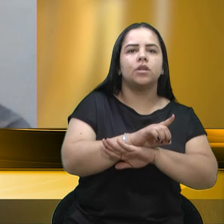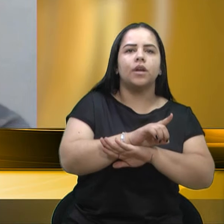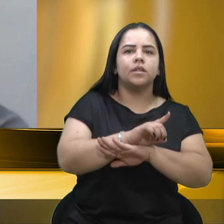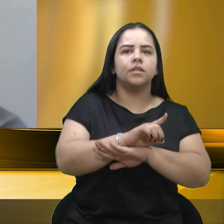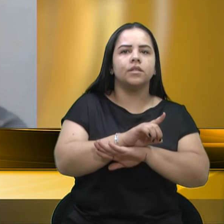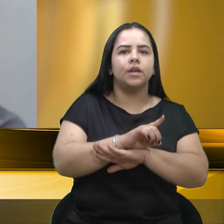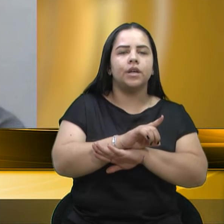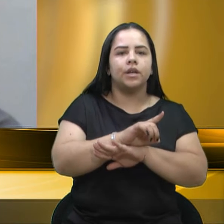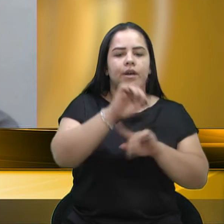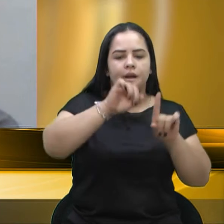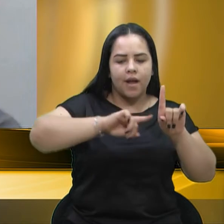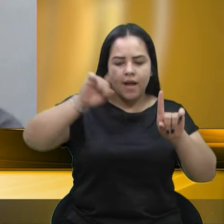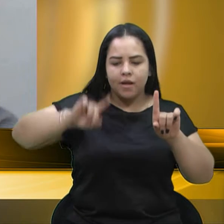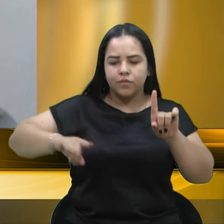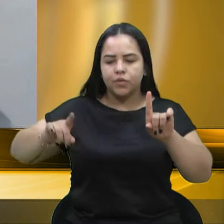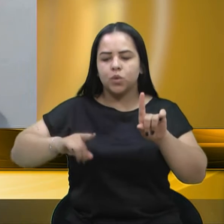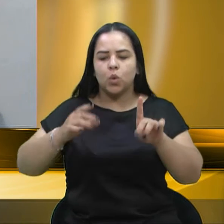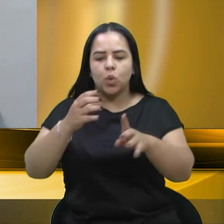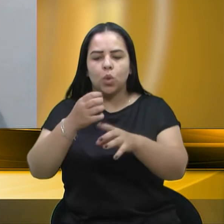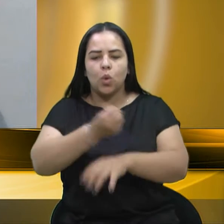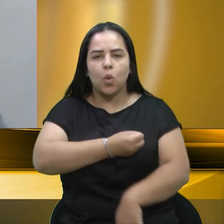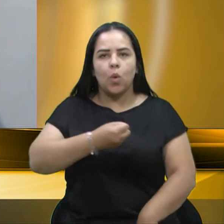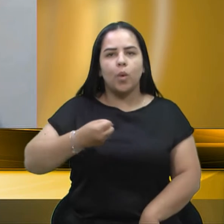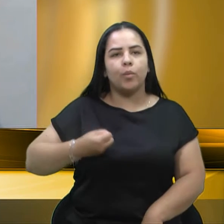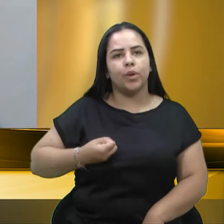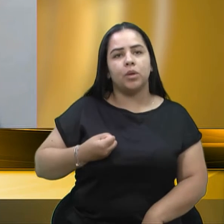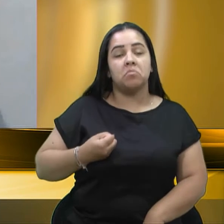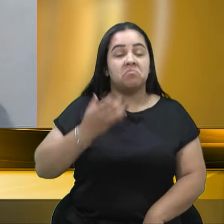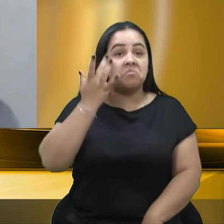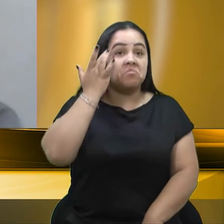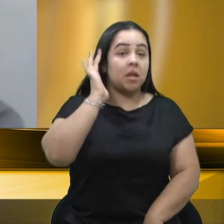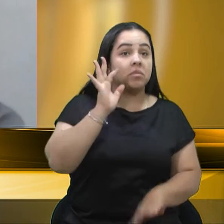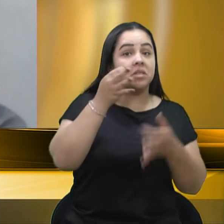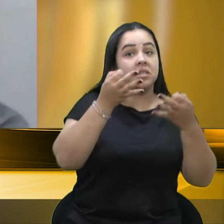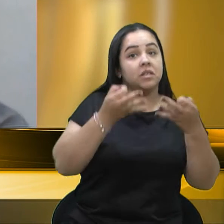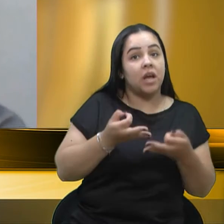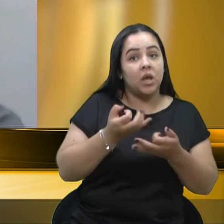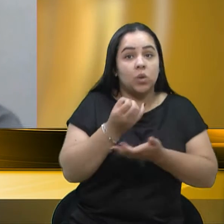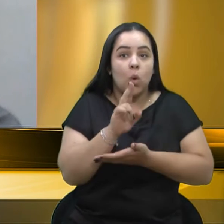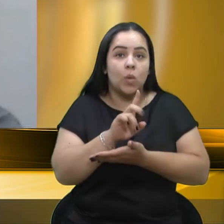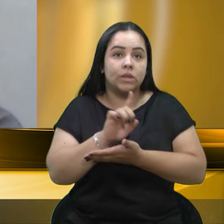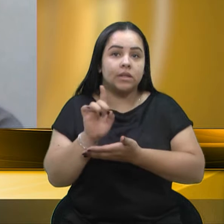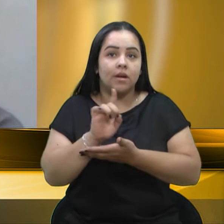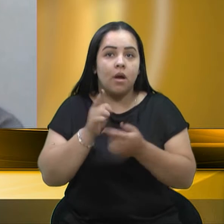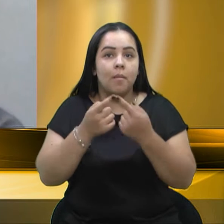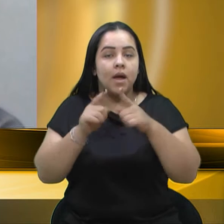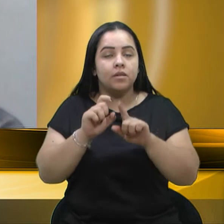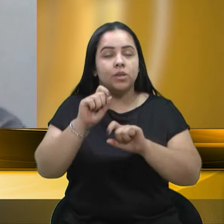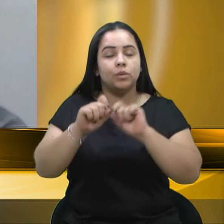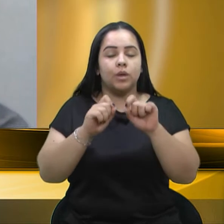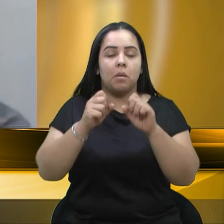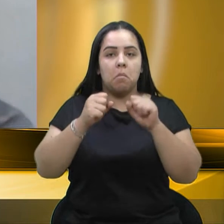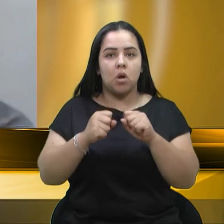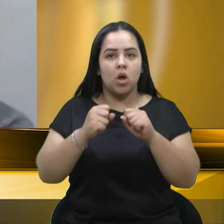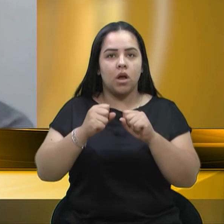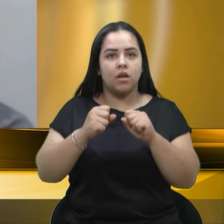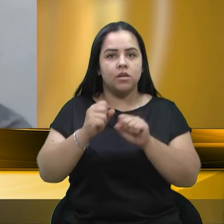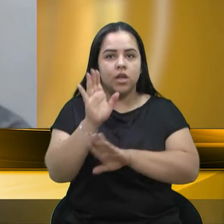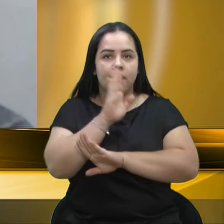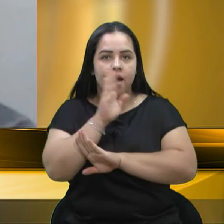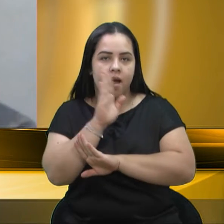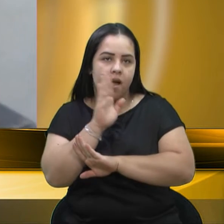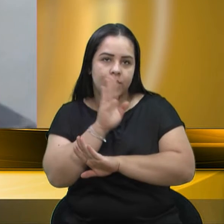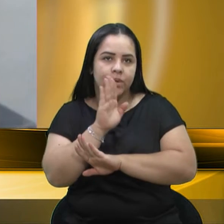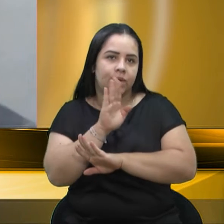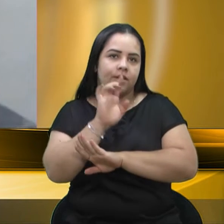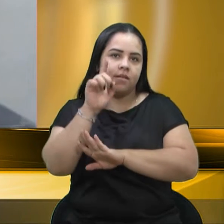talvez possam estar superestimadas, não sei, mas o que pode agilizar com relação a isso, já que o